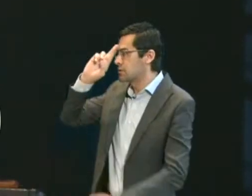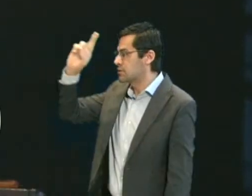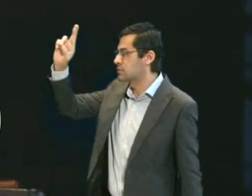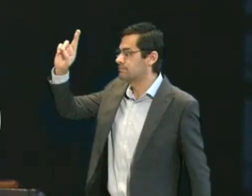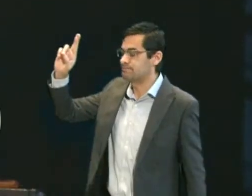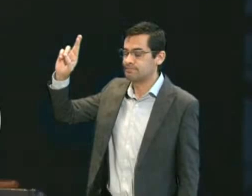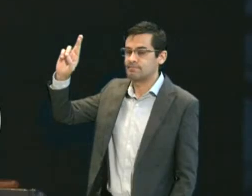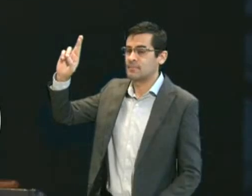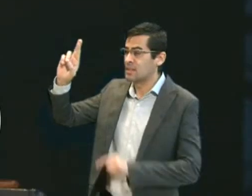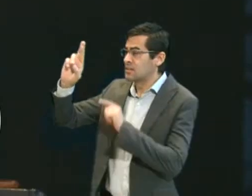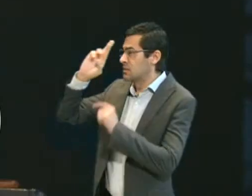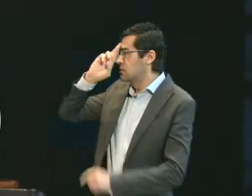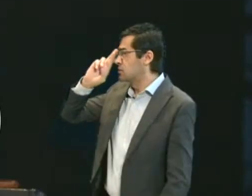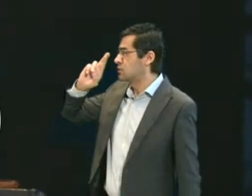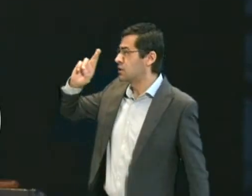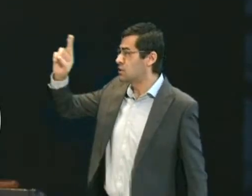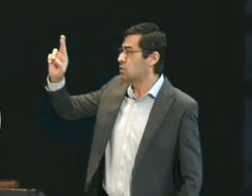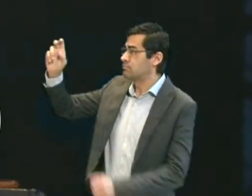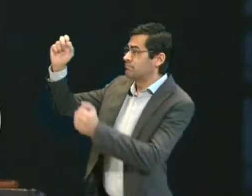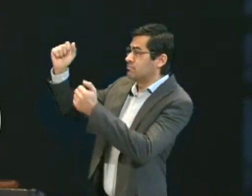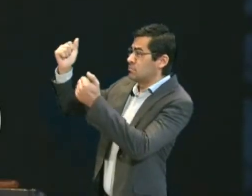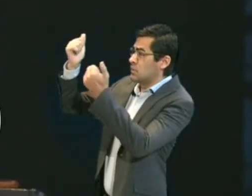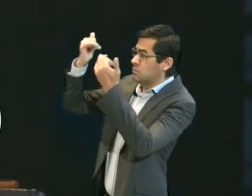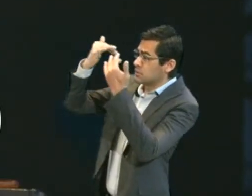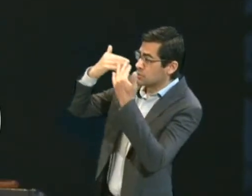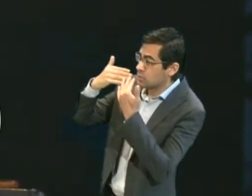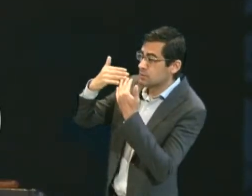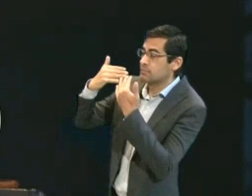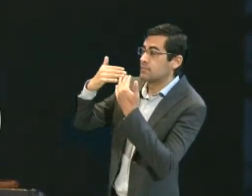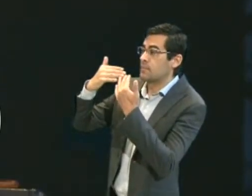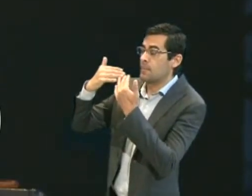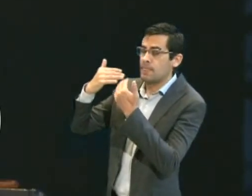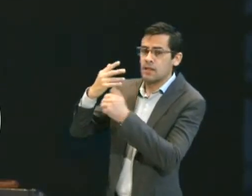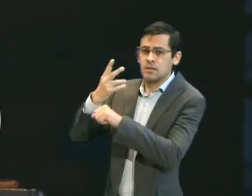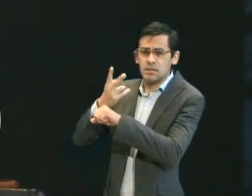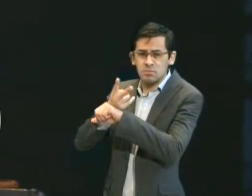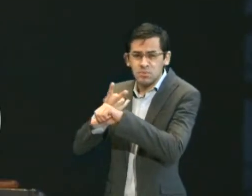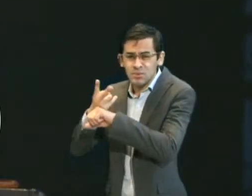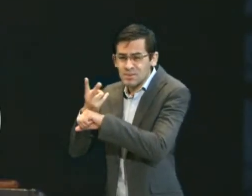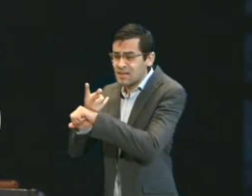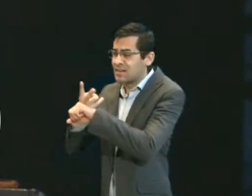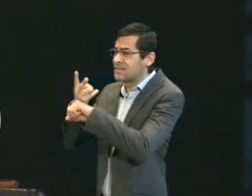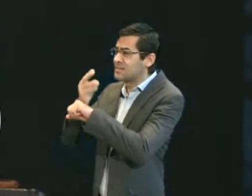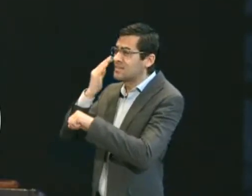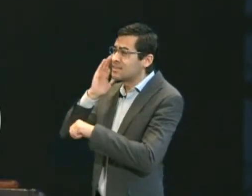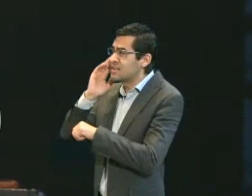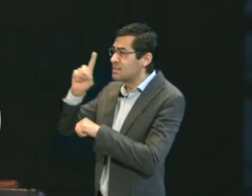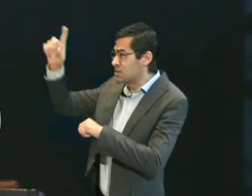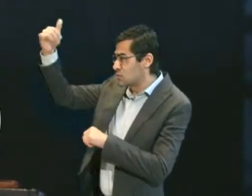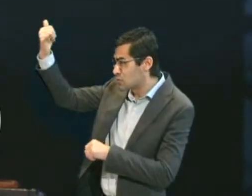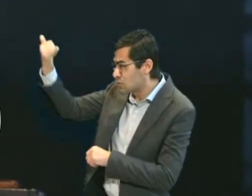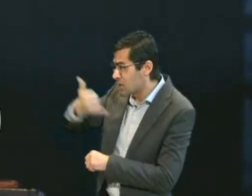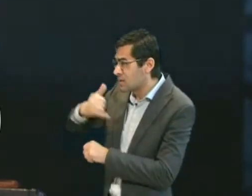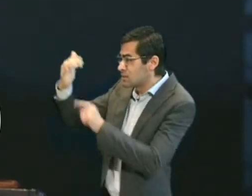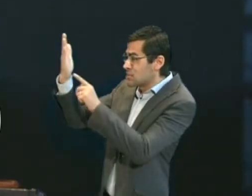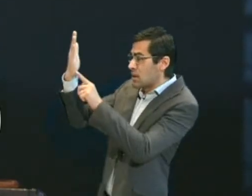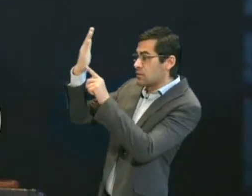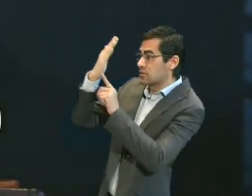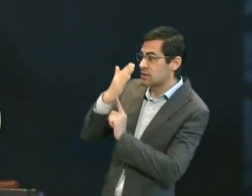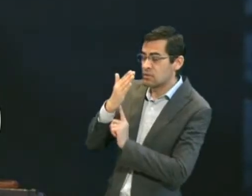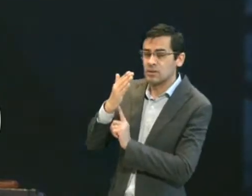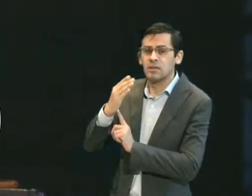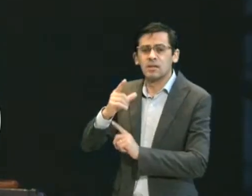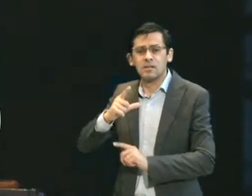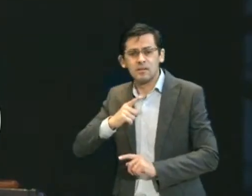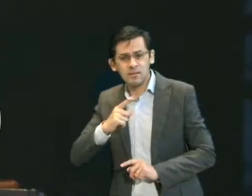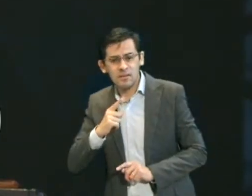Senhor, o Senhor me abençoa. E buscar a palavra de Deus, buscar a revelação. Teve